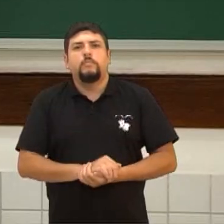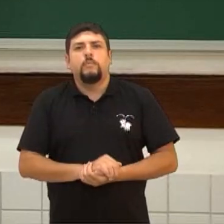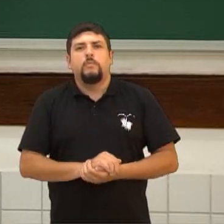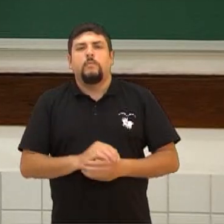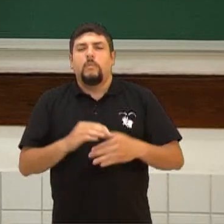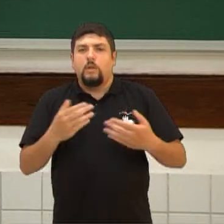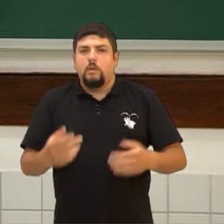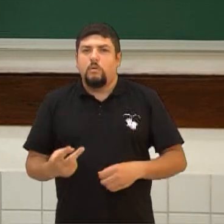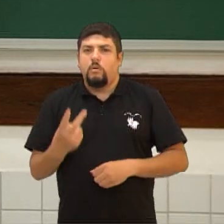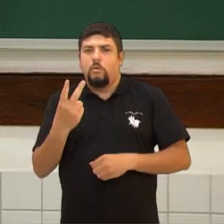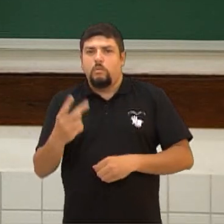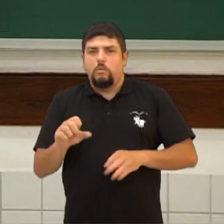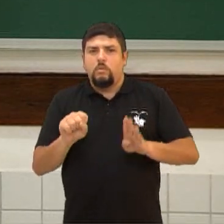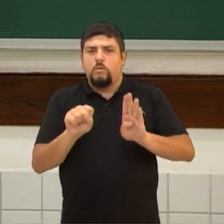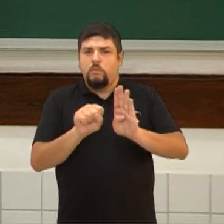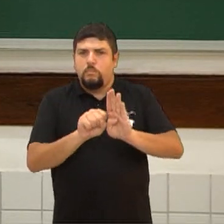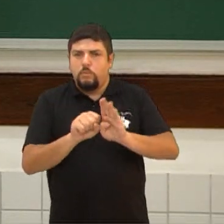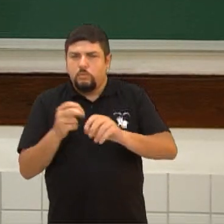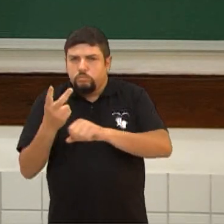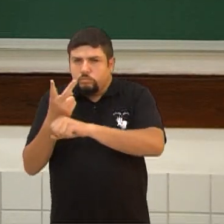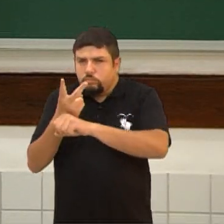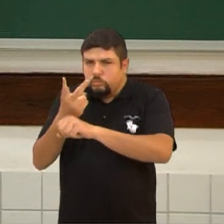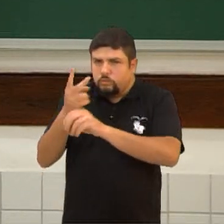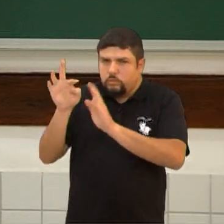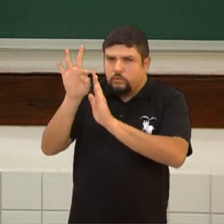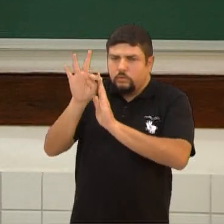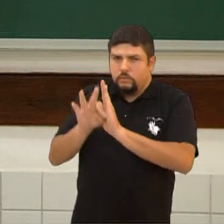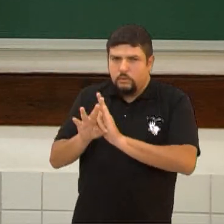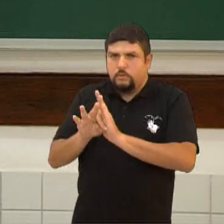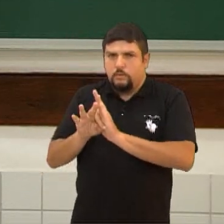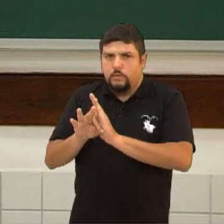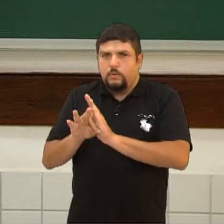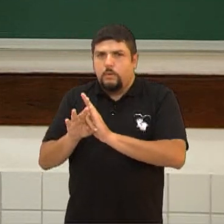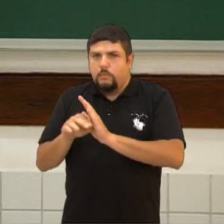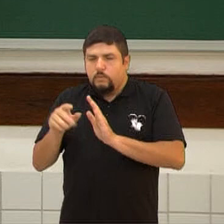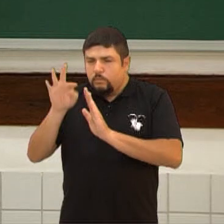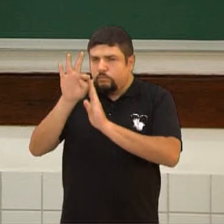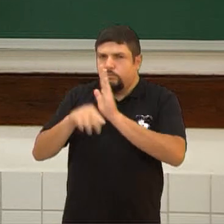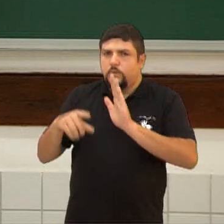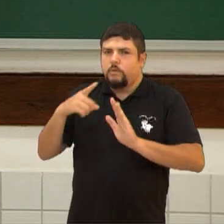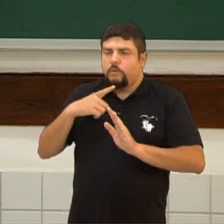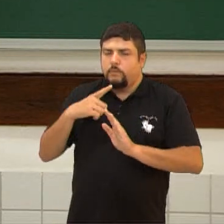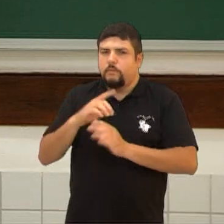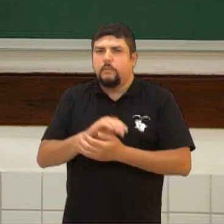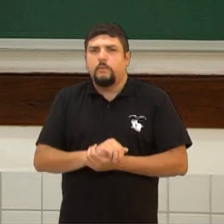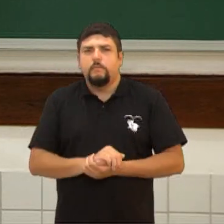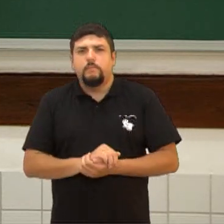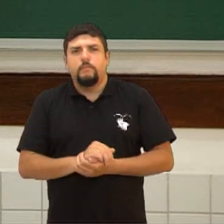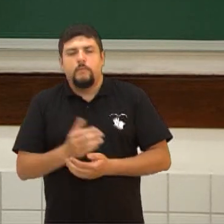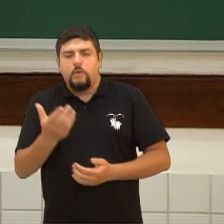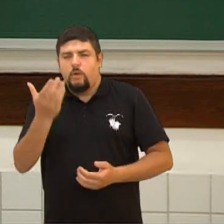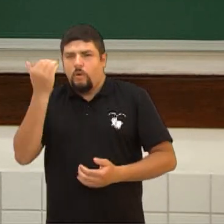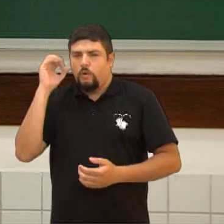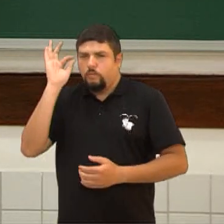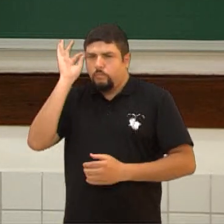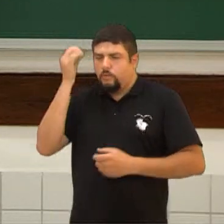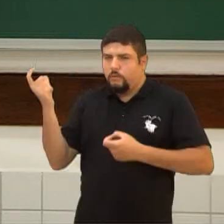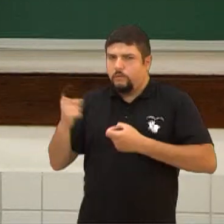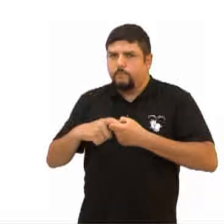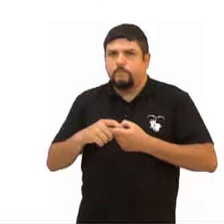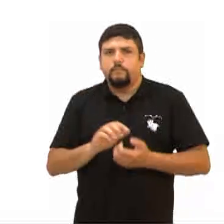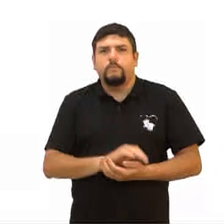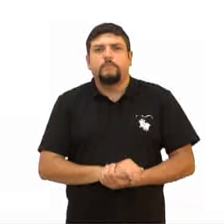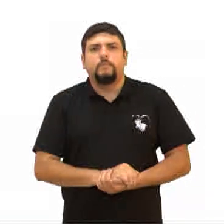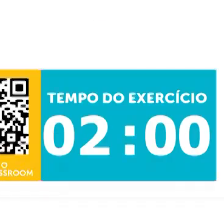dois substantivos. Procurem ali no texto, tá bom? Tá ali no texto com essas definições. Bora lá. Já volto para a gente poder conferir.